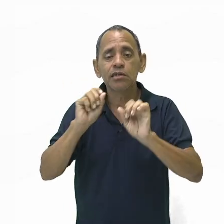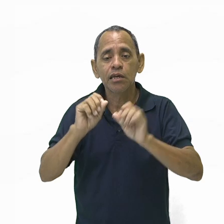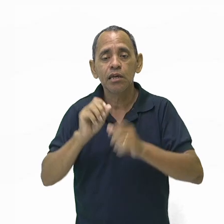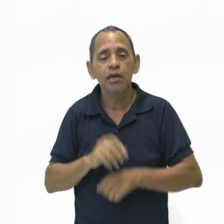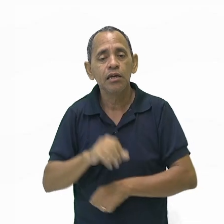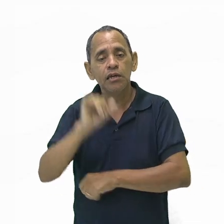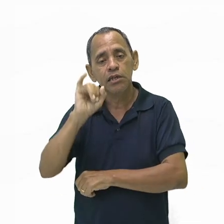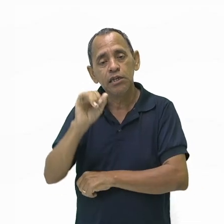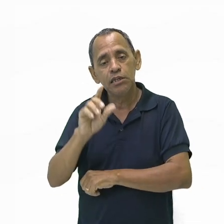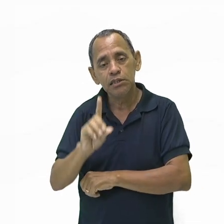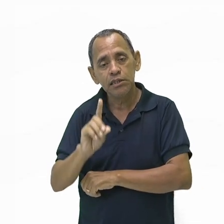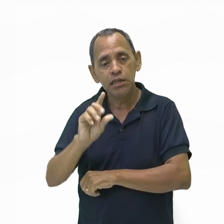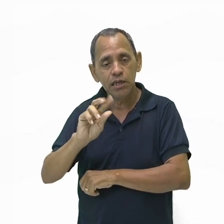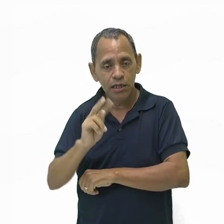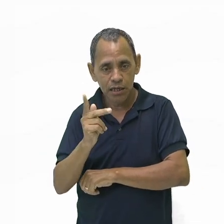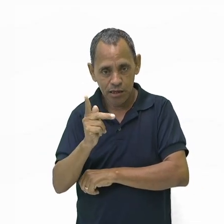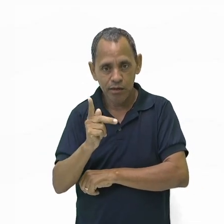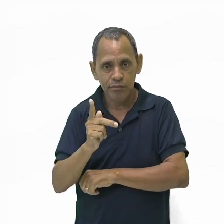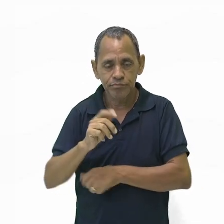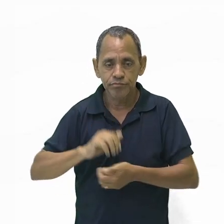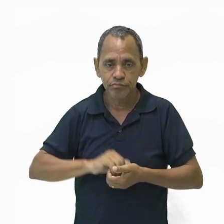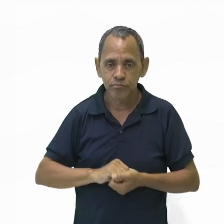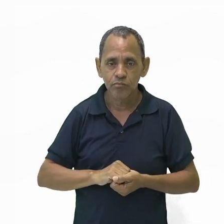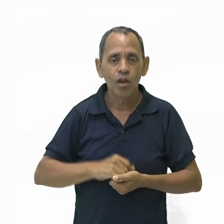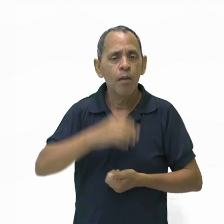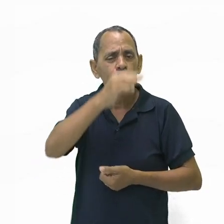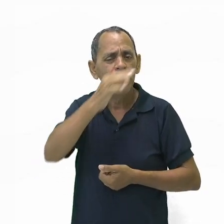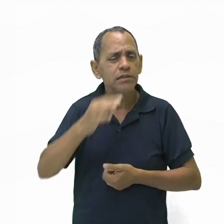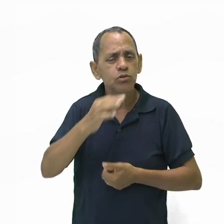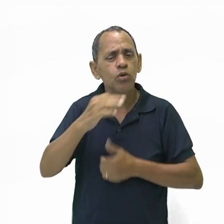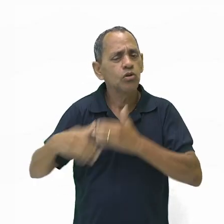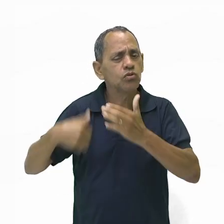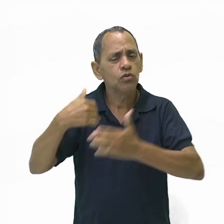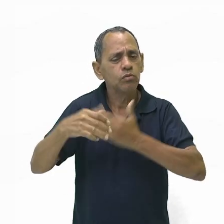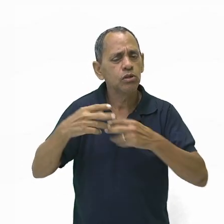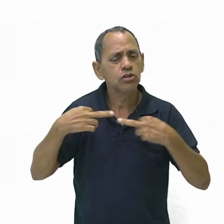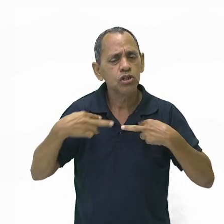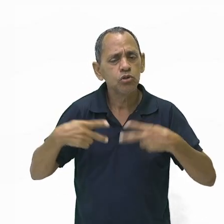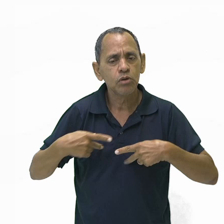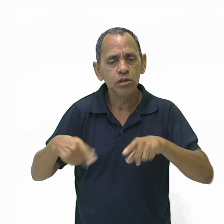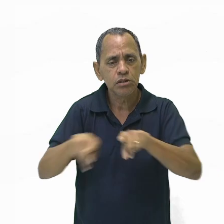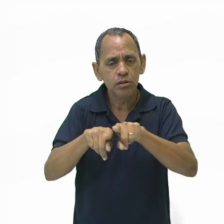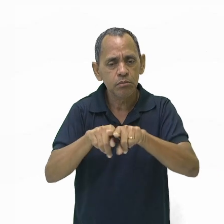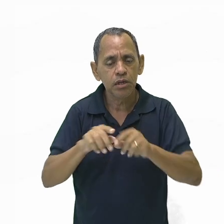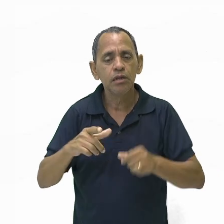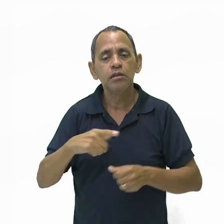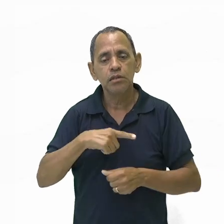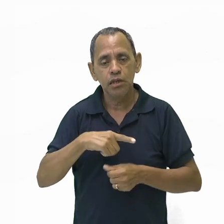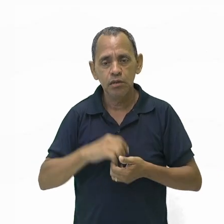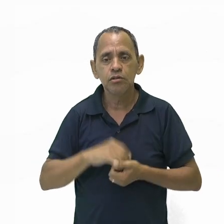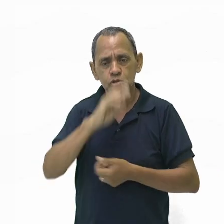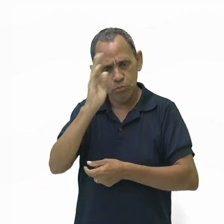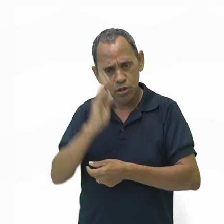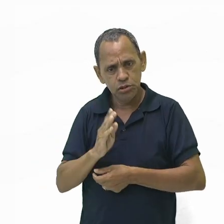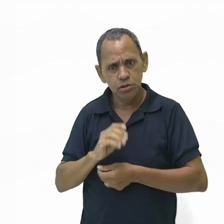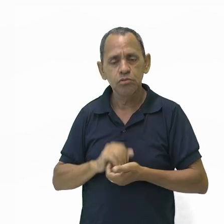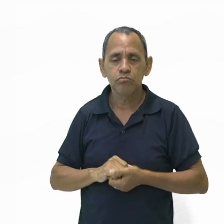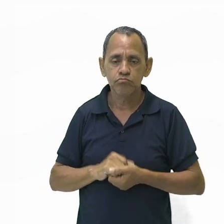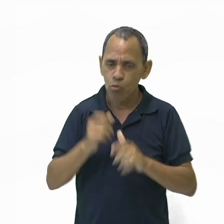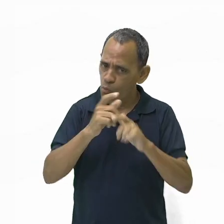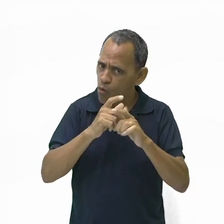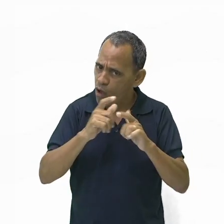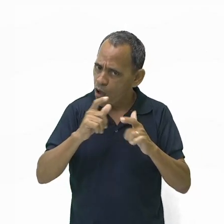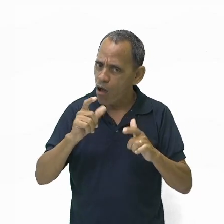Desenvolvimento Humano. Como a gente sabe, o Brasil ele é um dos países aí que tem um IDH considerado alto, né? Lá